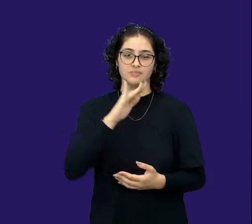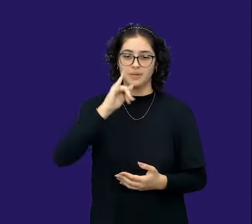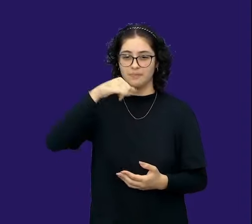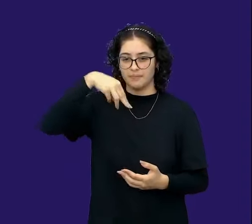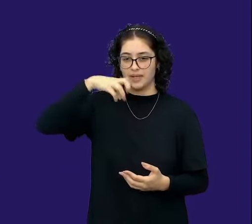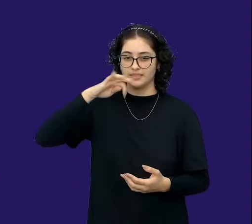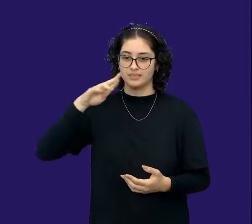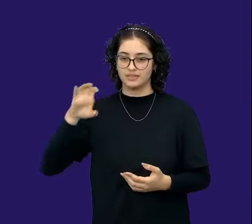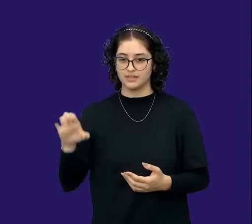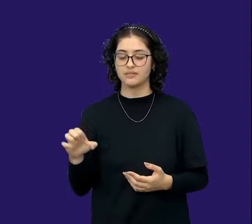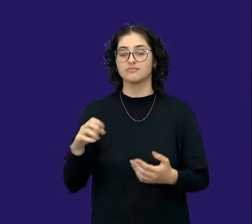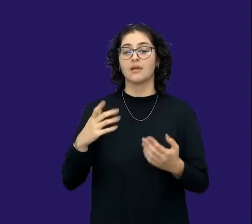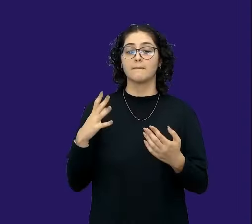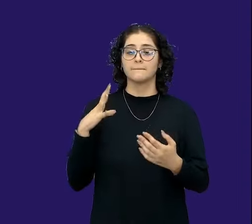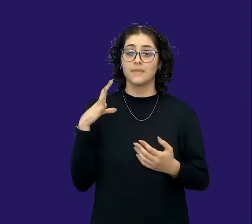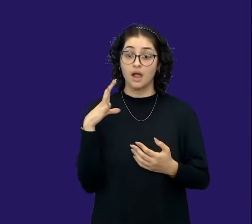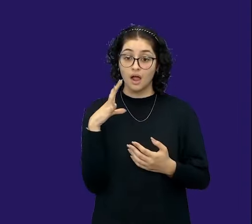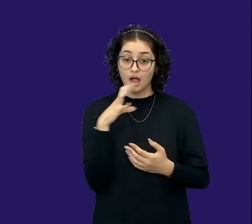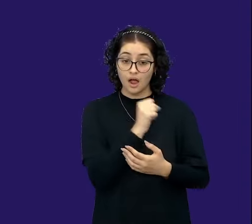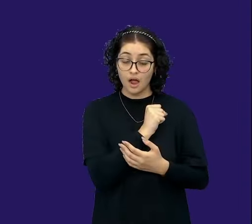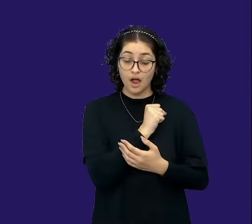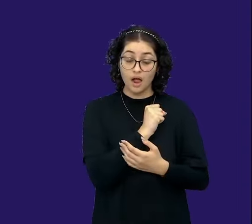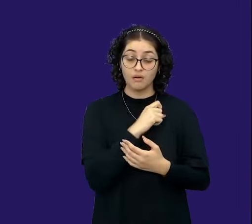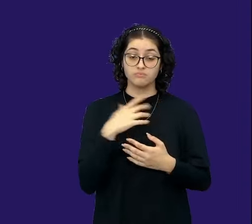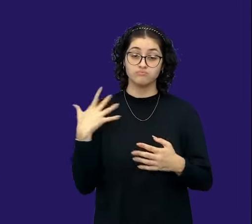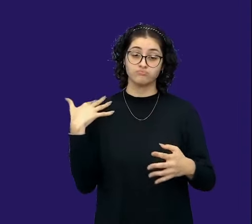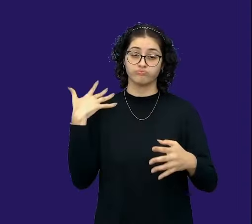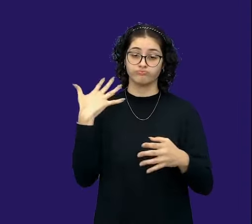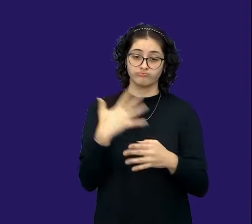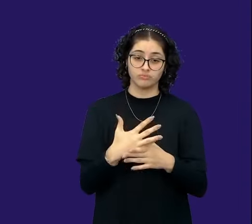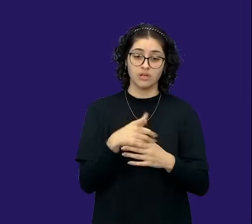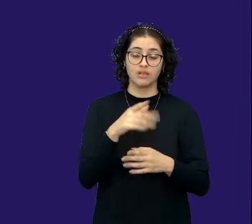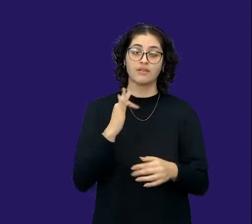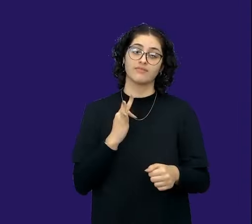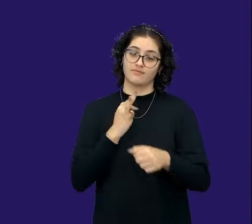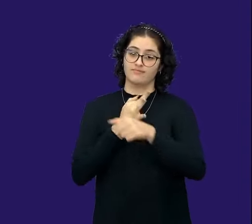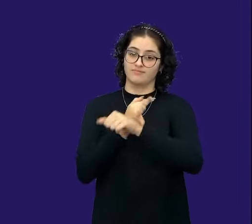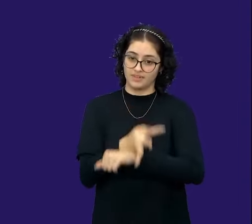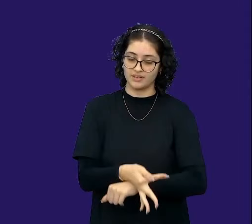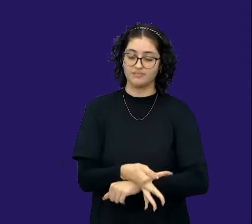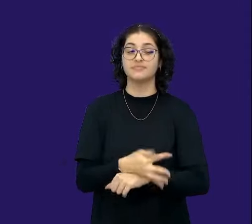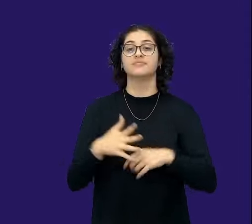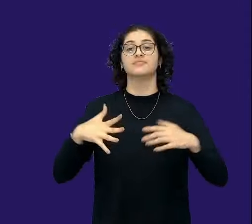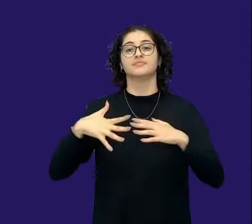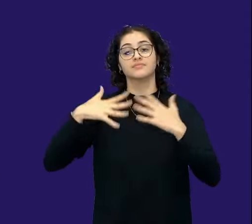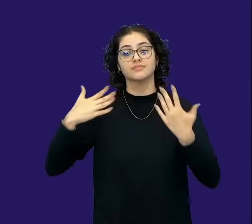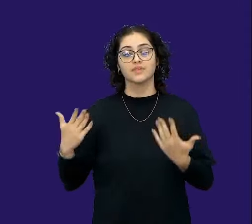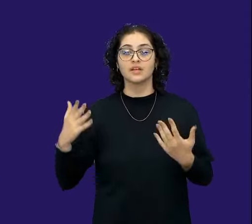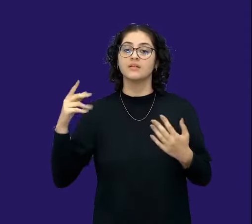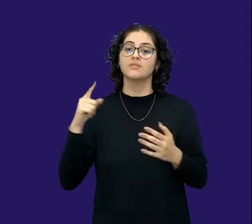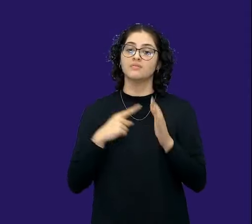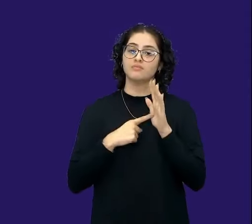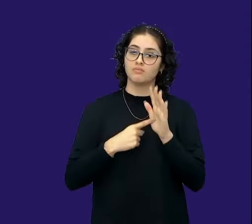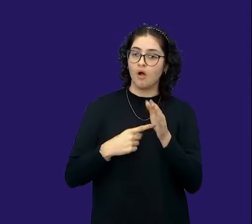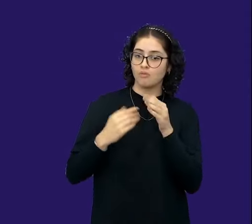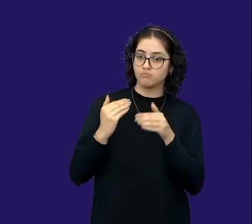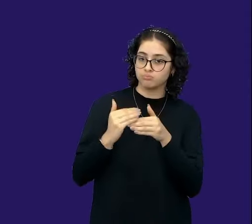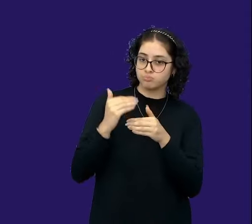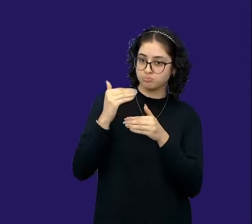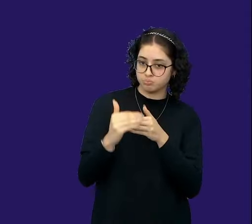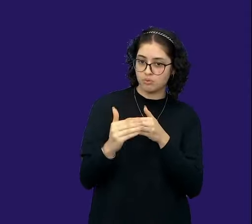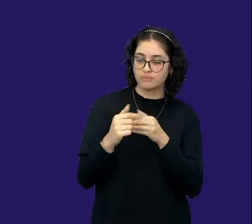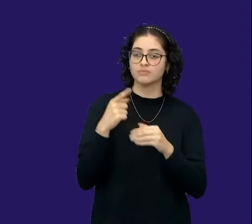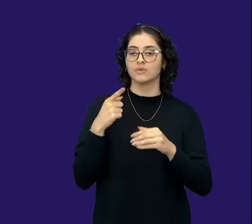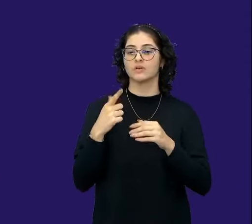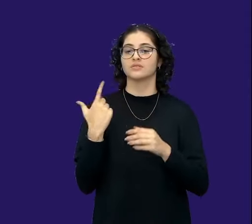tempo passa tão rápido, logo já vocês já vão entrar de férias, então a gente traz essa sequência para que vocês